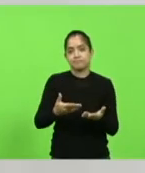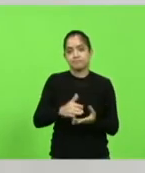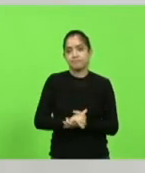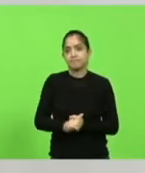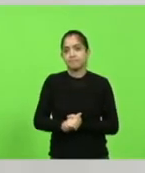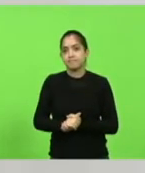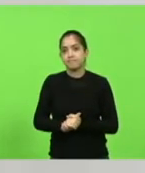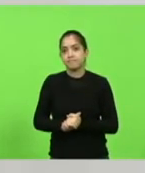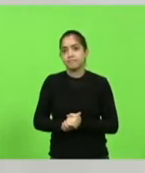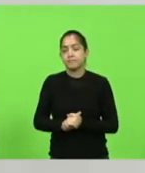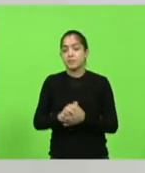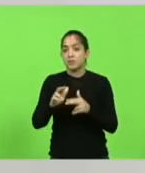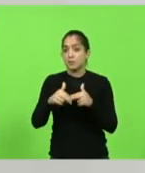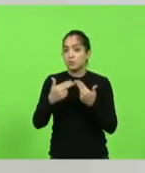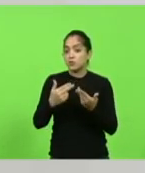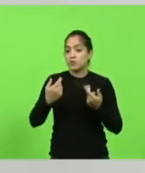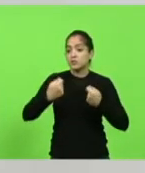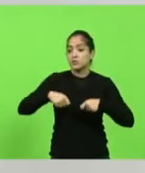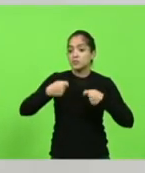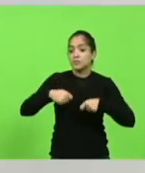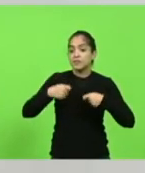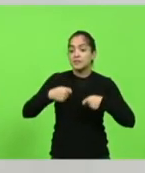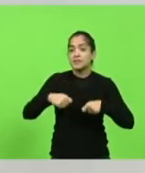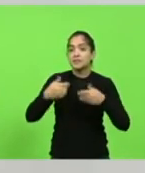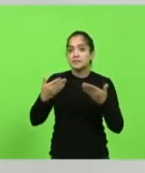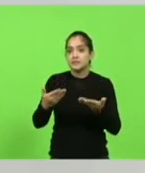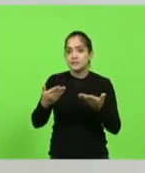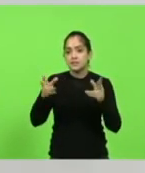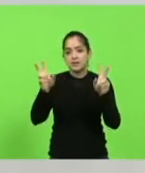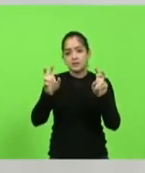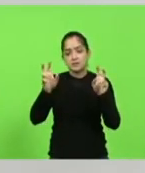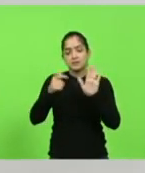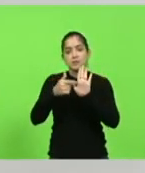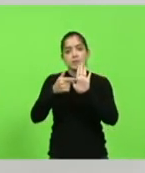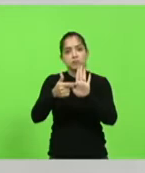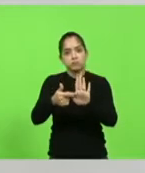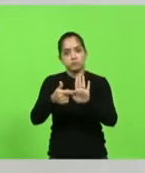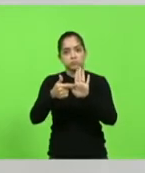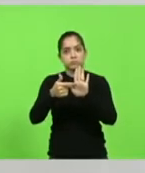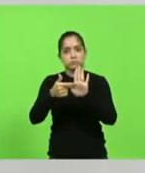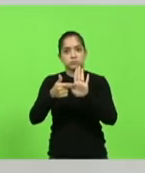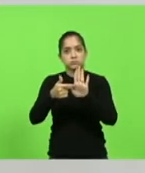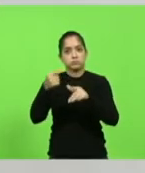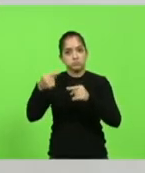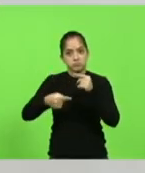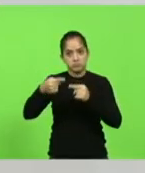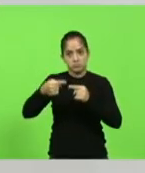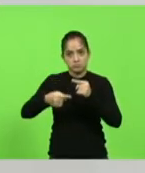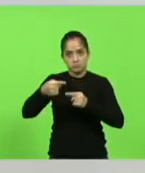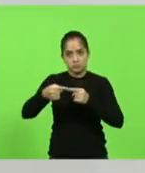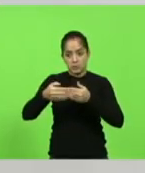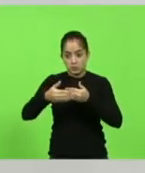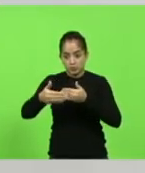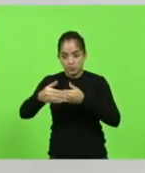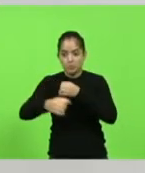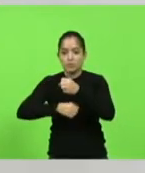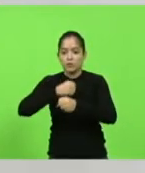E é por isso que nós precisamos trazer este assunto, porque nós vamos, no próximo ano,